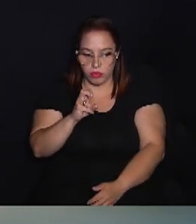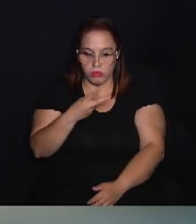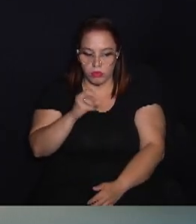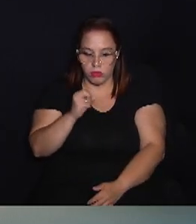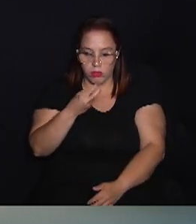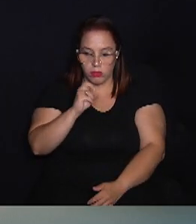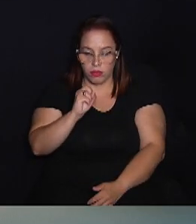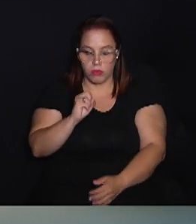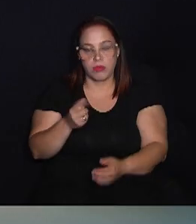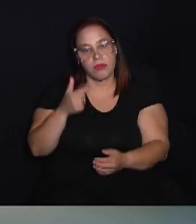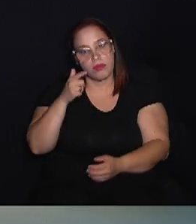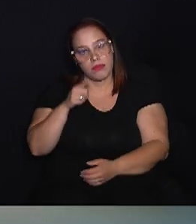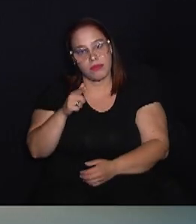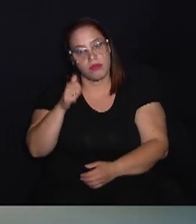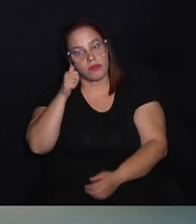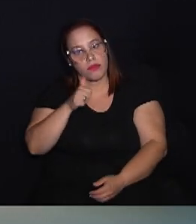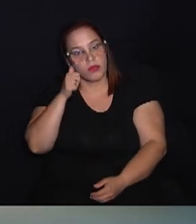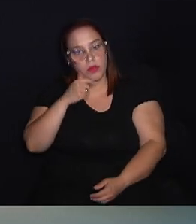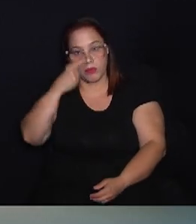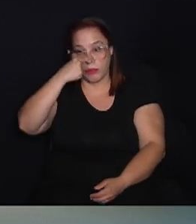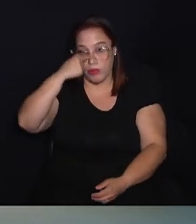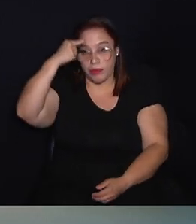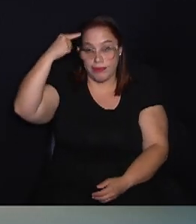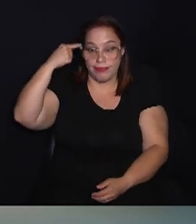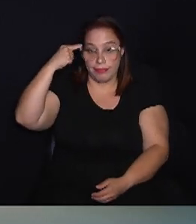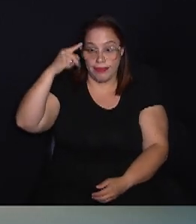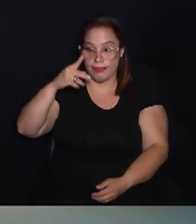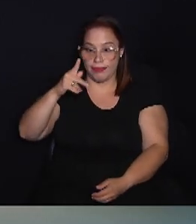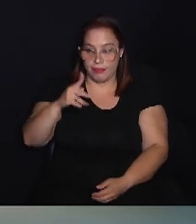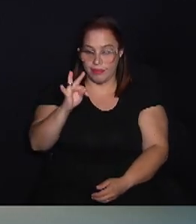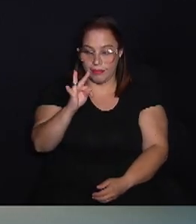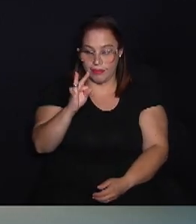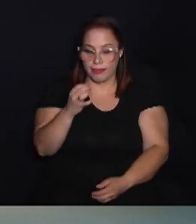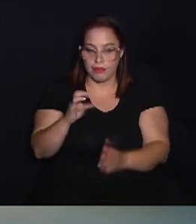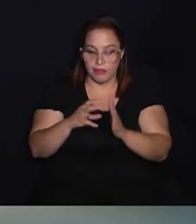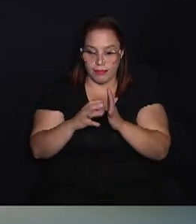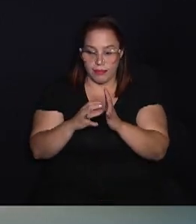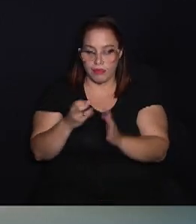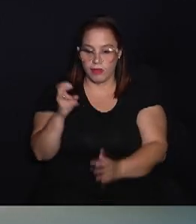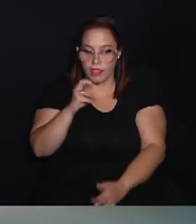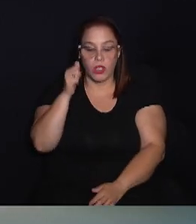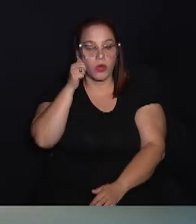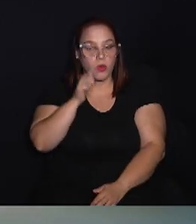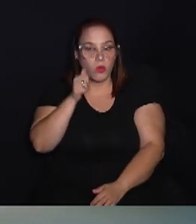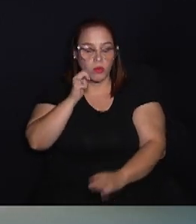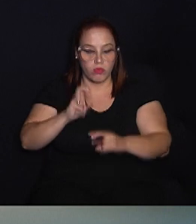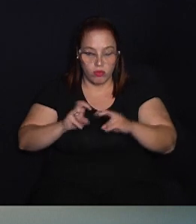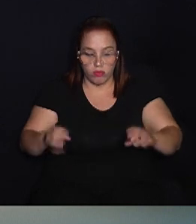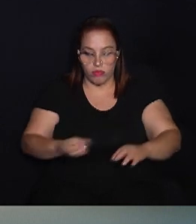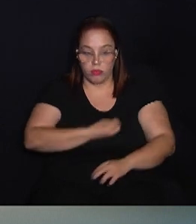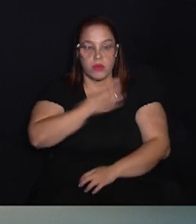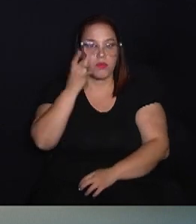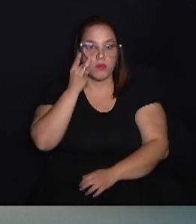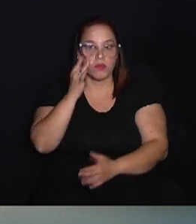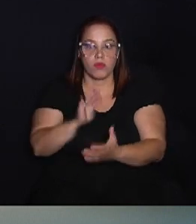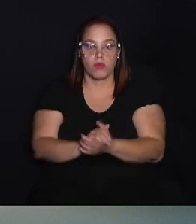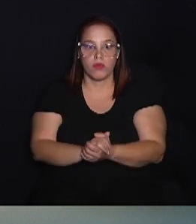conseguiu a reeleição à Câmara Municipal. Marrom Cunha, do MDB, é outro que está reeleito aqui no